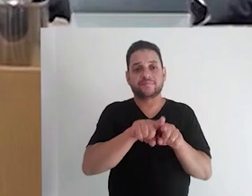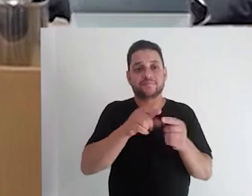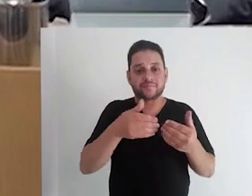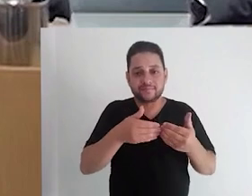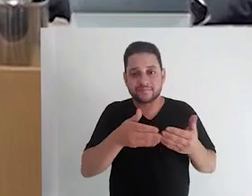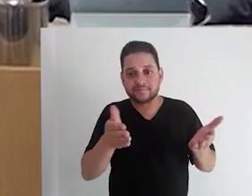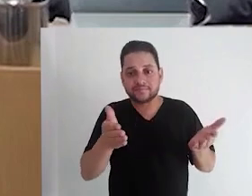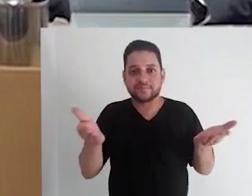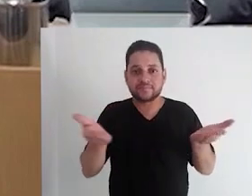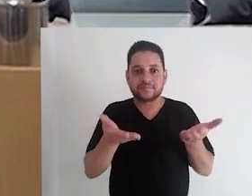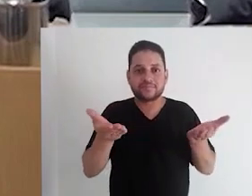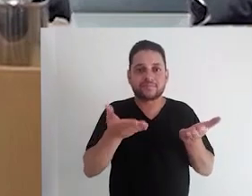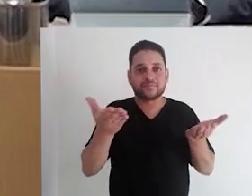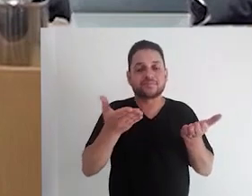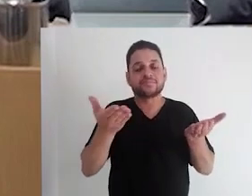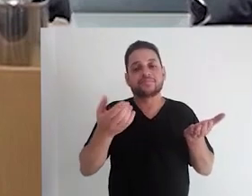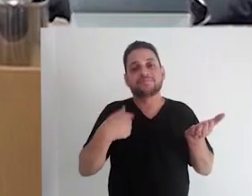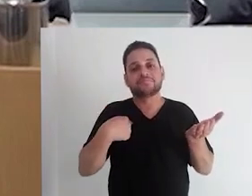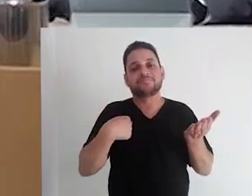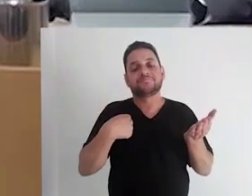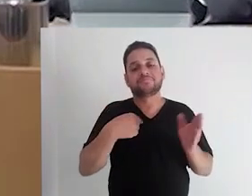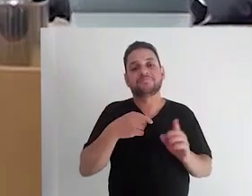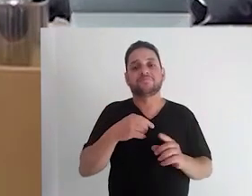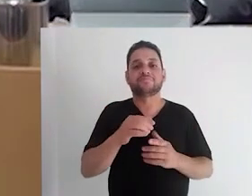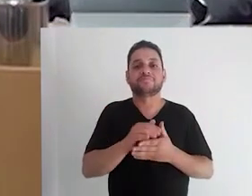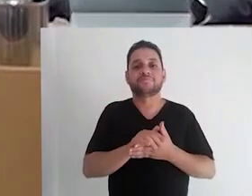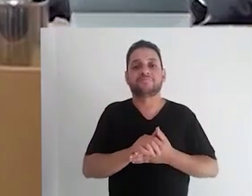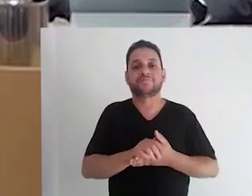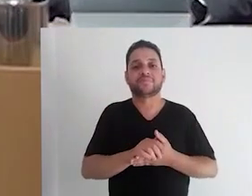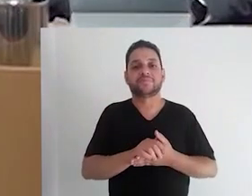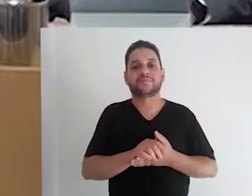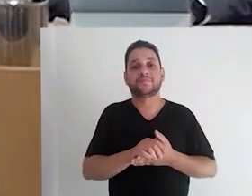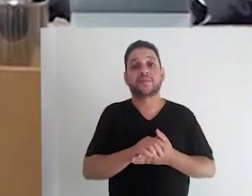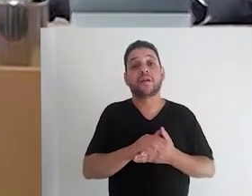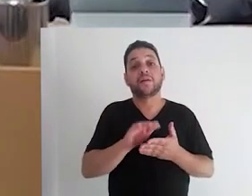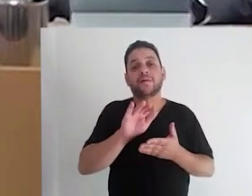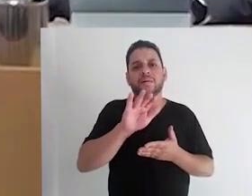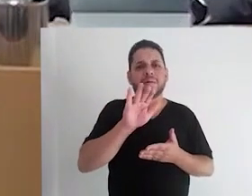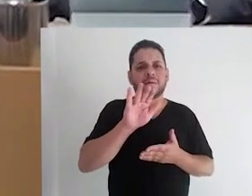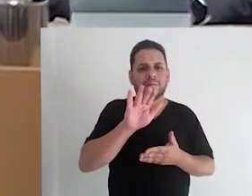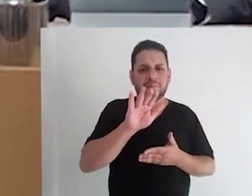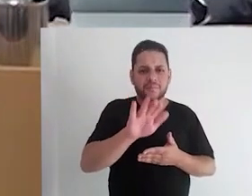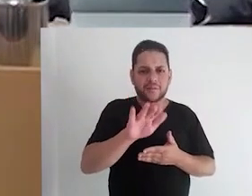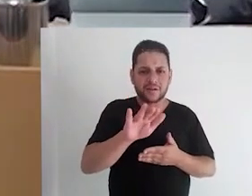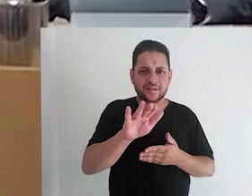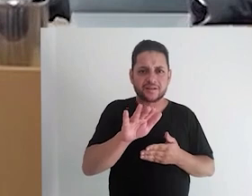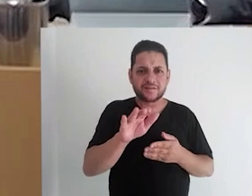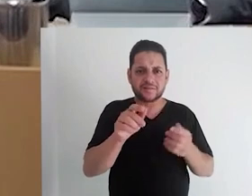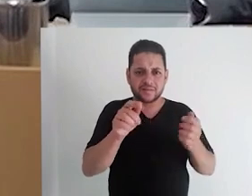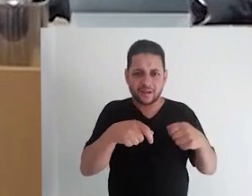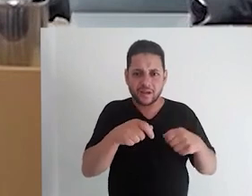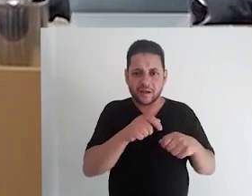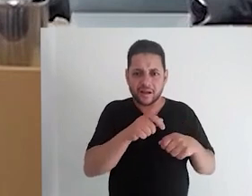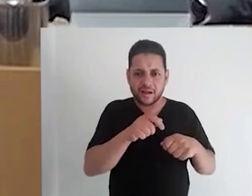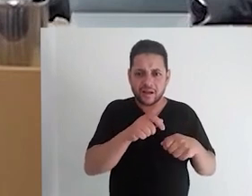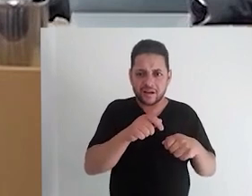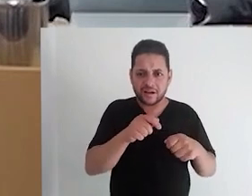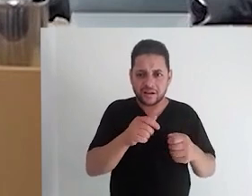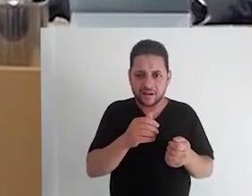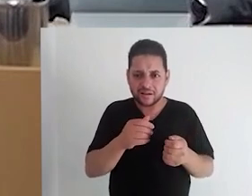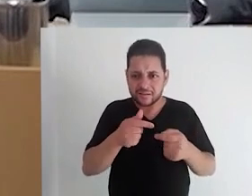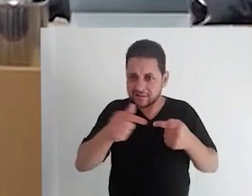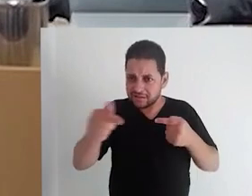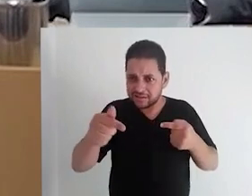muito me honra, mas não seria possível sem esse apoio, exatamente porque